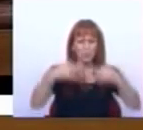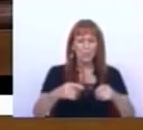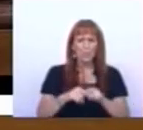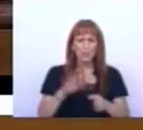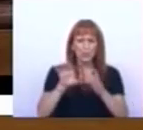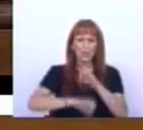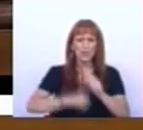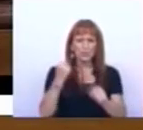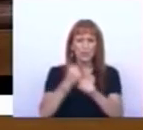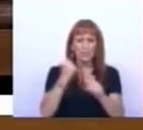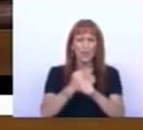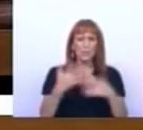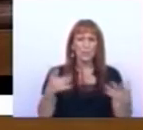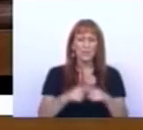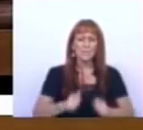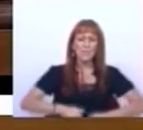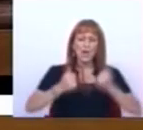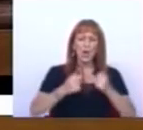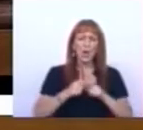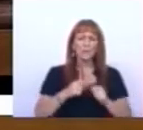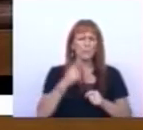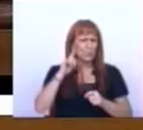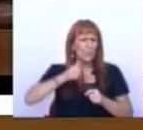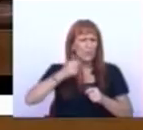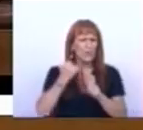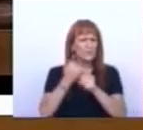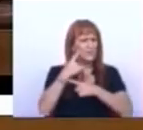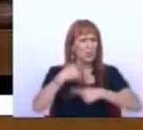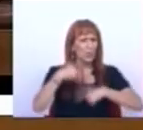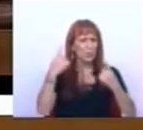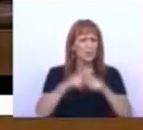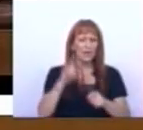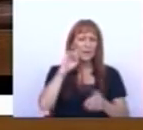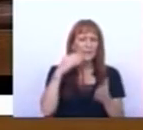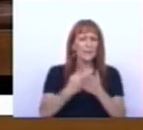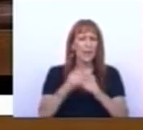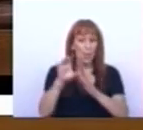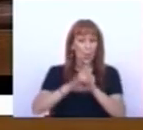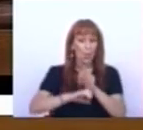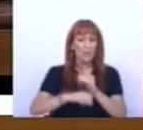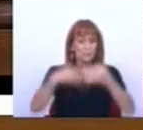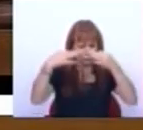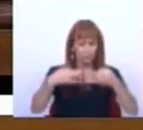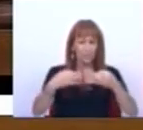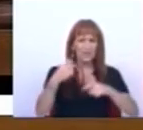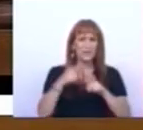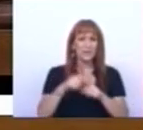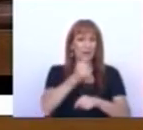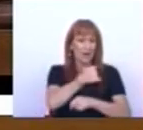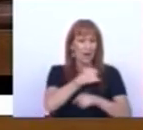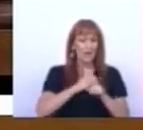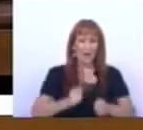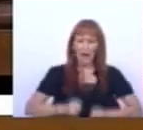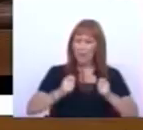das condições laborais, à melhoria substancial dos serviços públicos, à garantia de condições condignas de habitação,